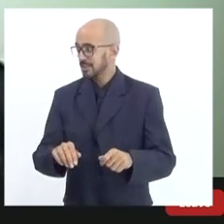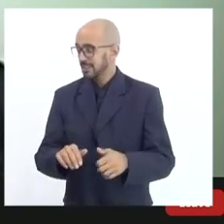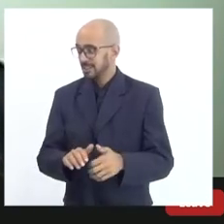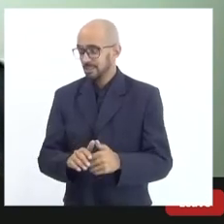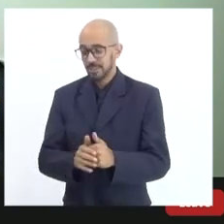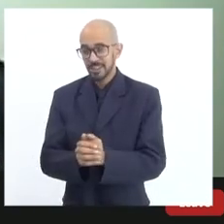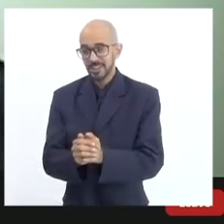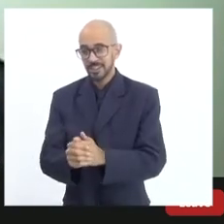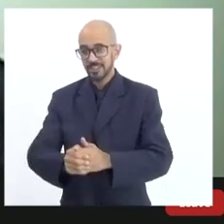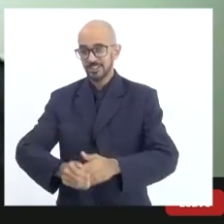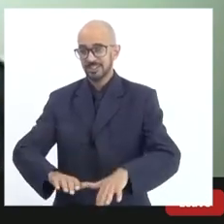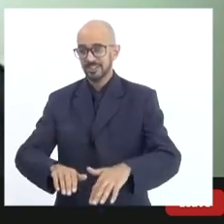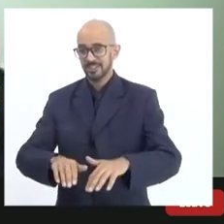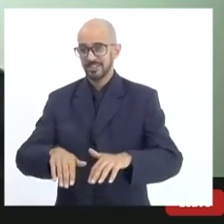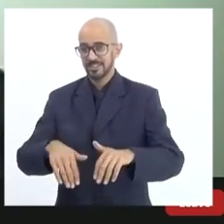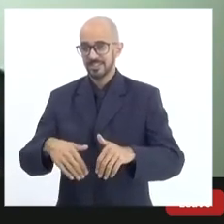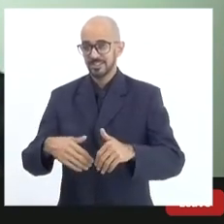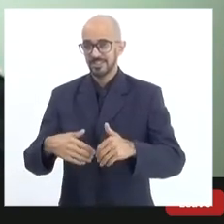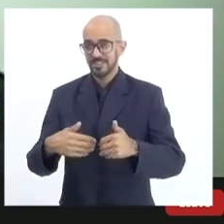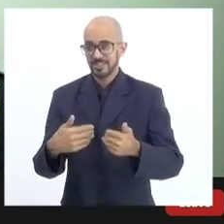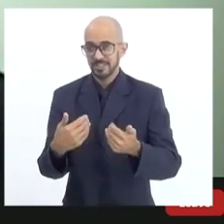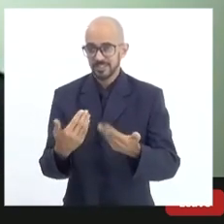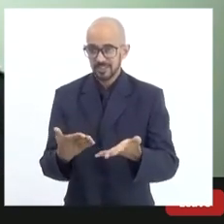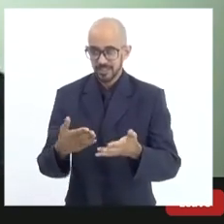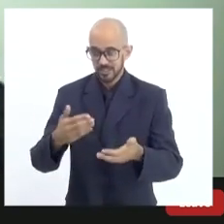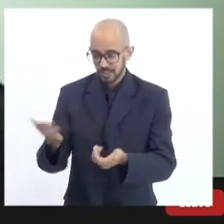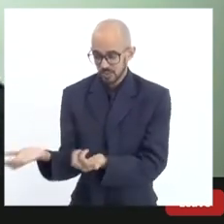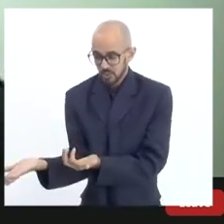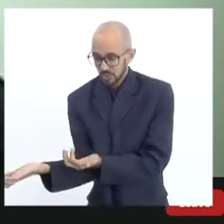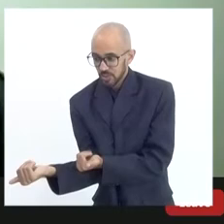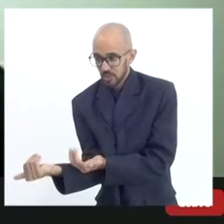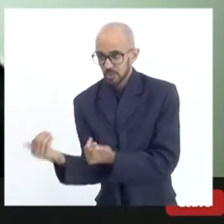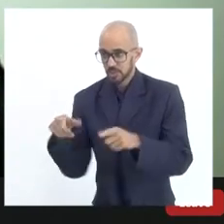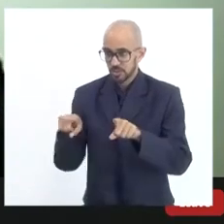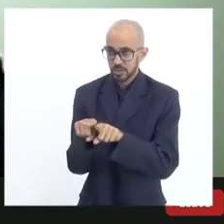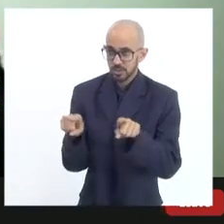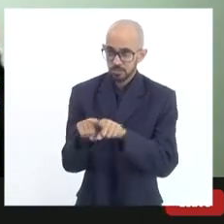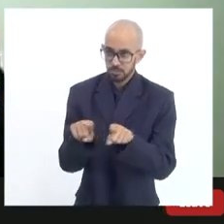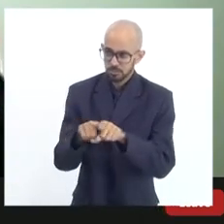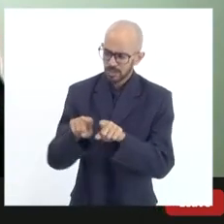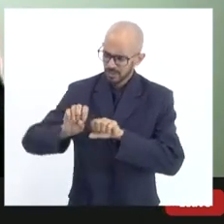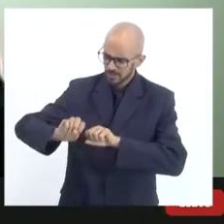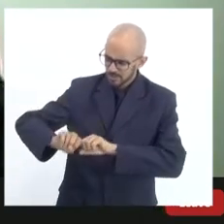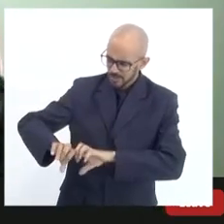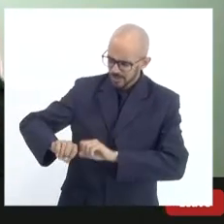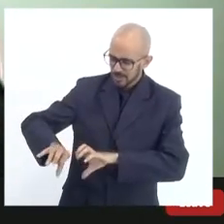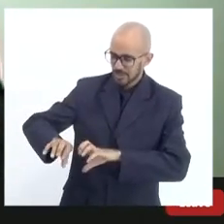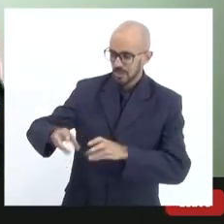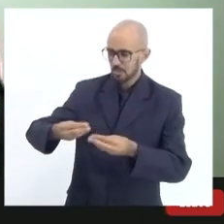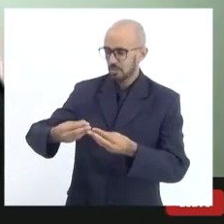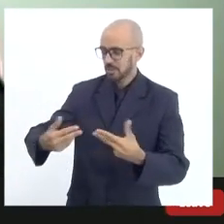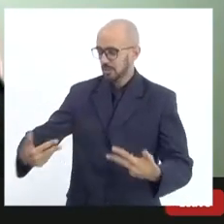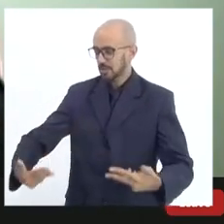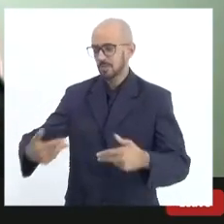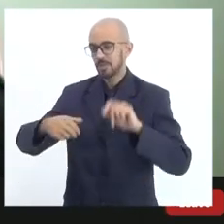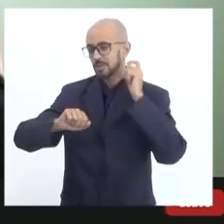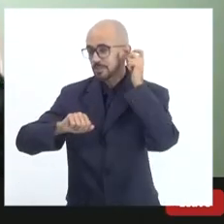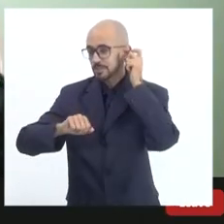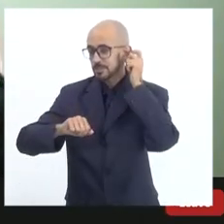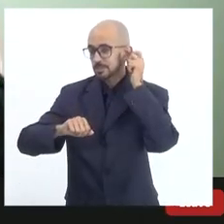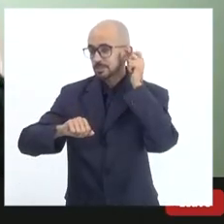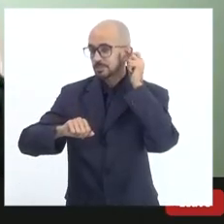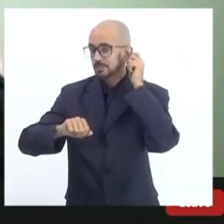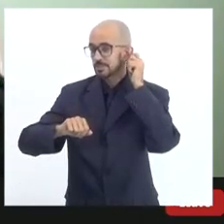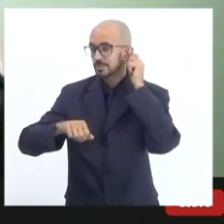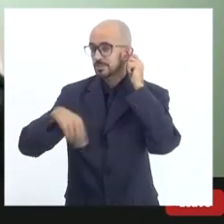seu momento de dor, né? Mas que com a sua juventude também nos ensina muitas coisas. Então, quero passar a palavra aqui